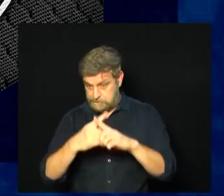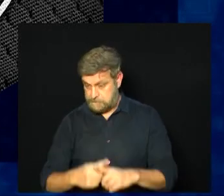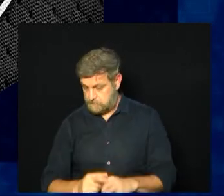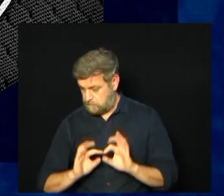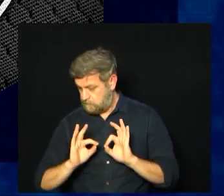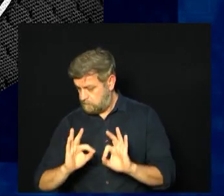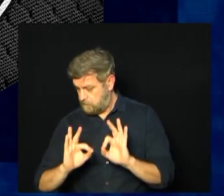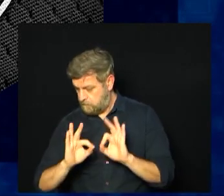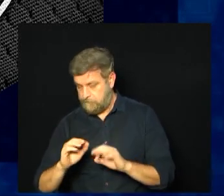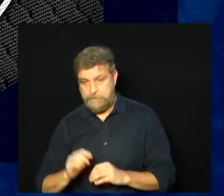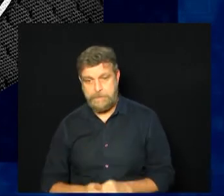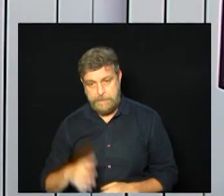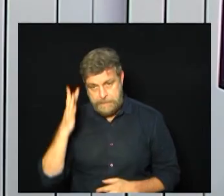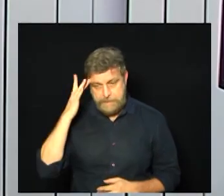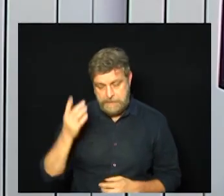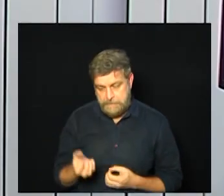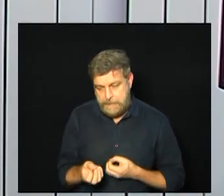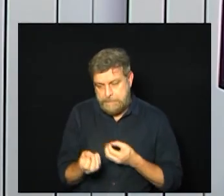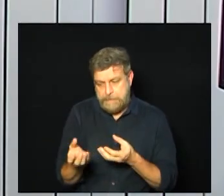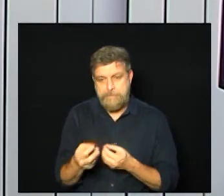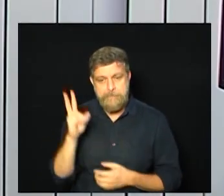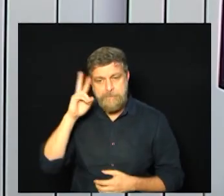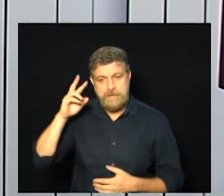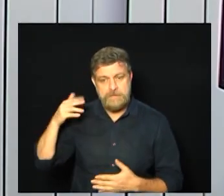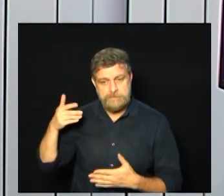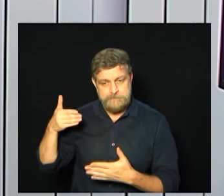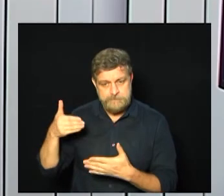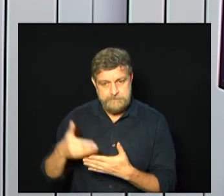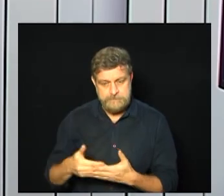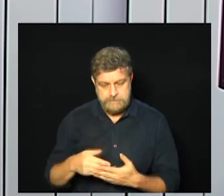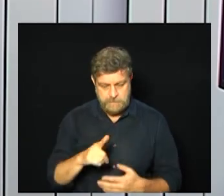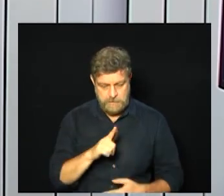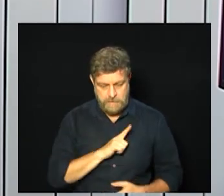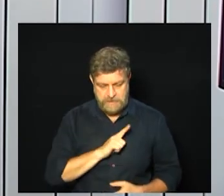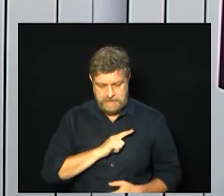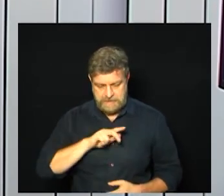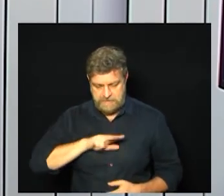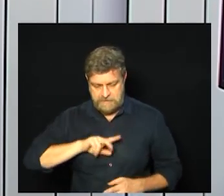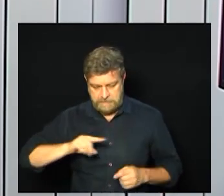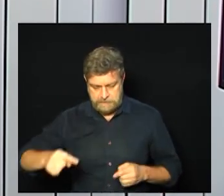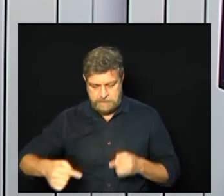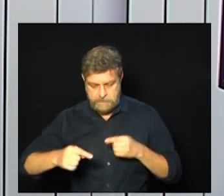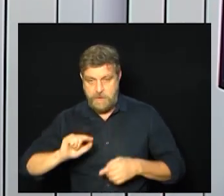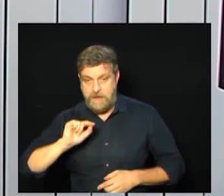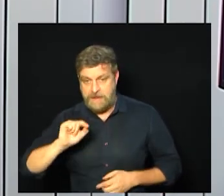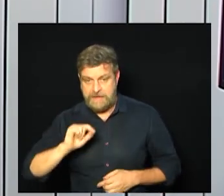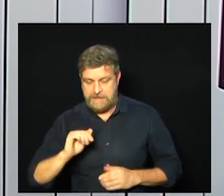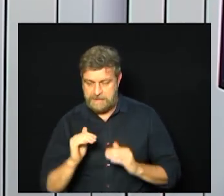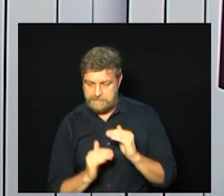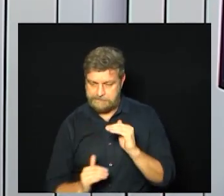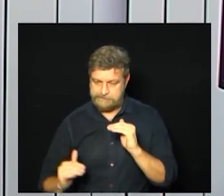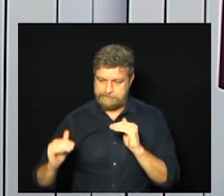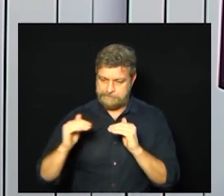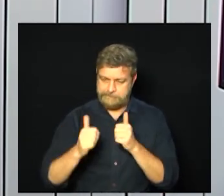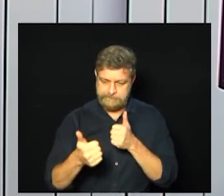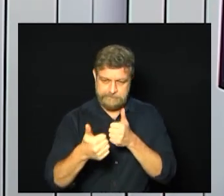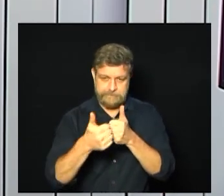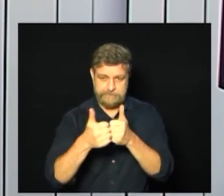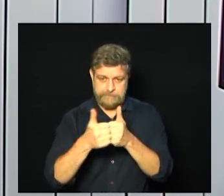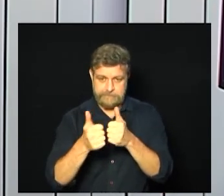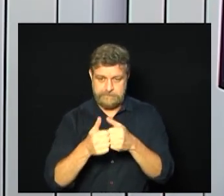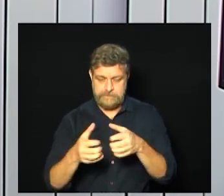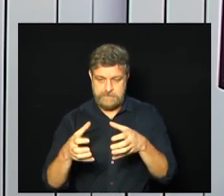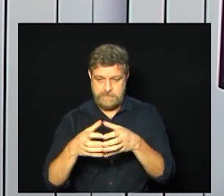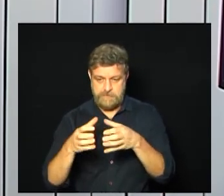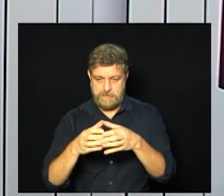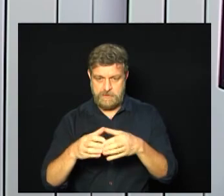a gente conta toda a história de Guarani e Vasco da Gama e a gente vê aí quem se aproxima deste sonho do